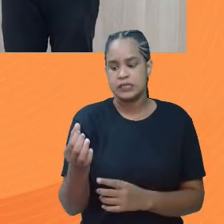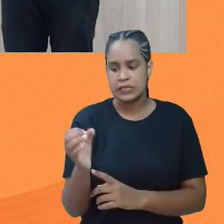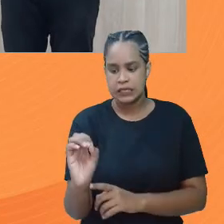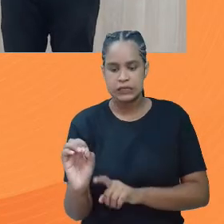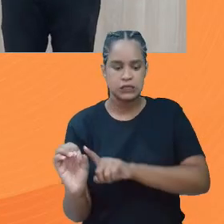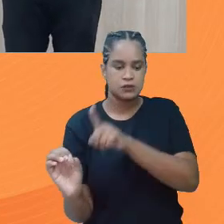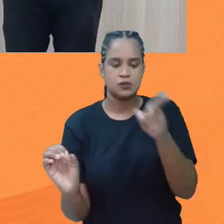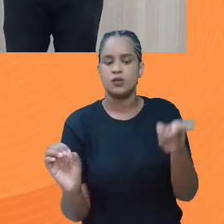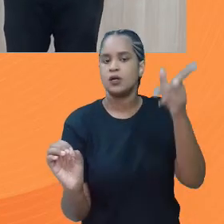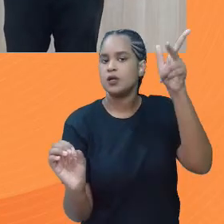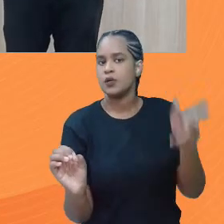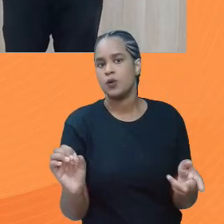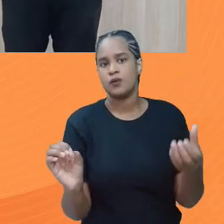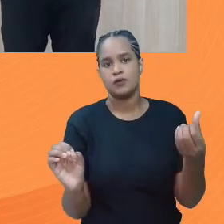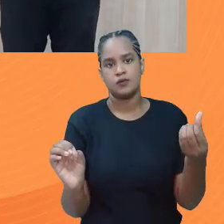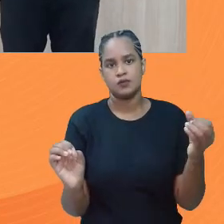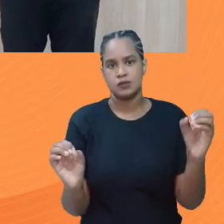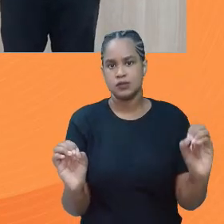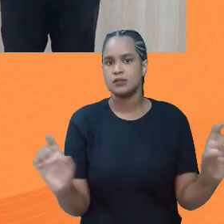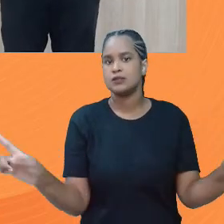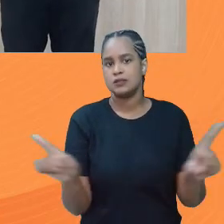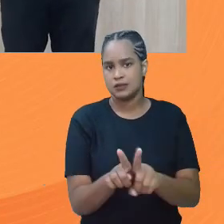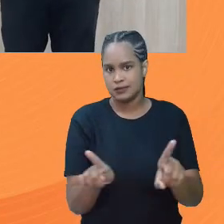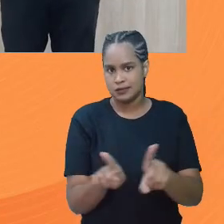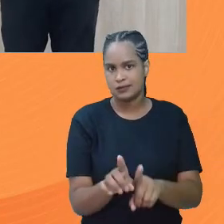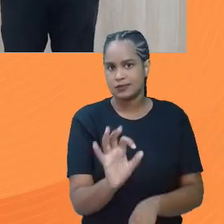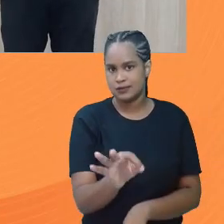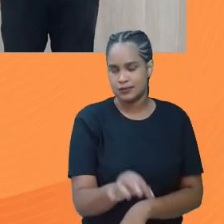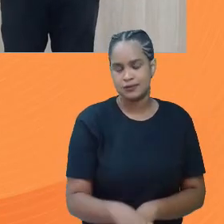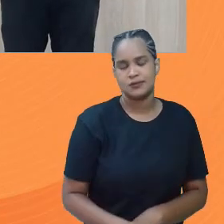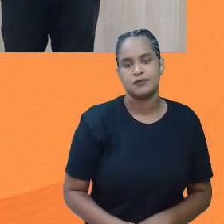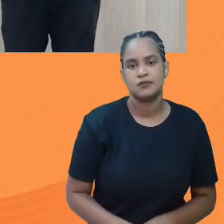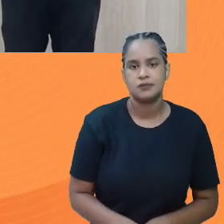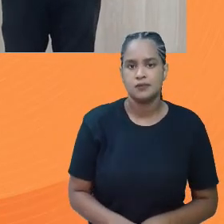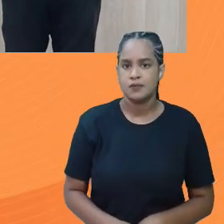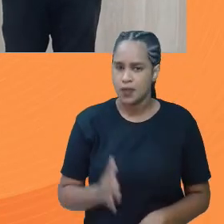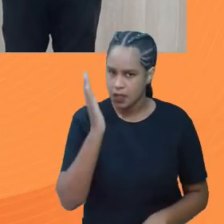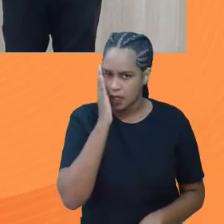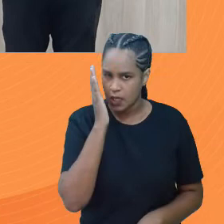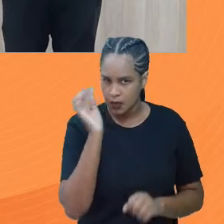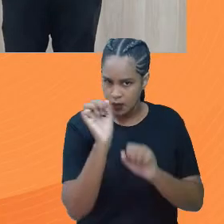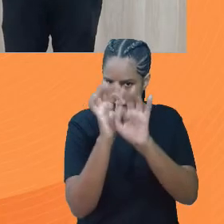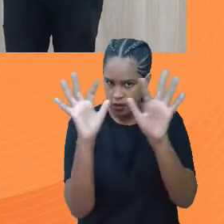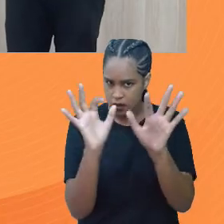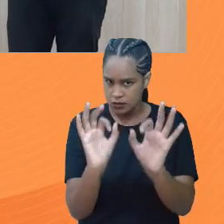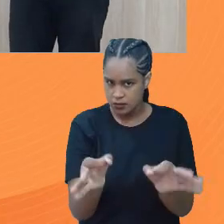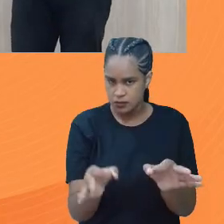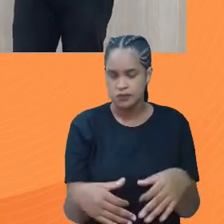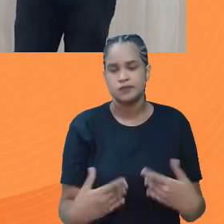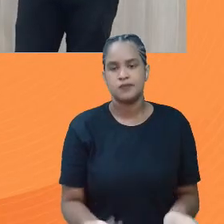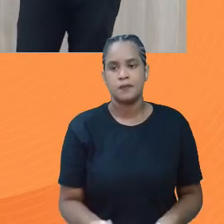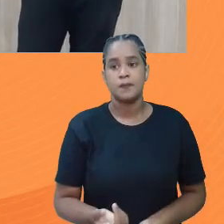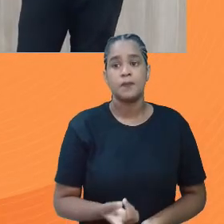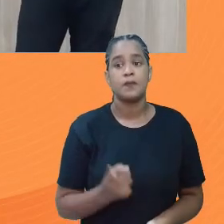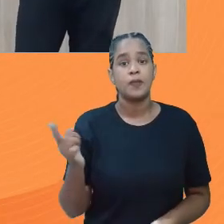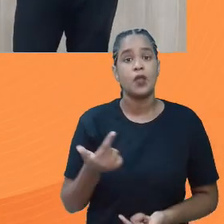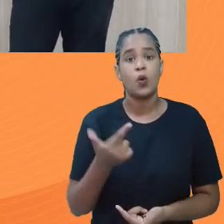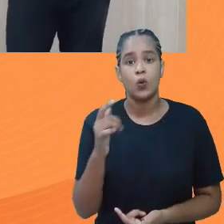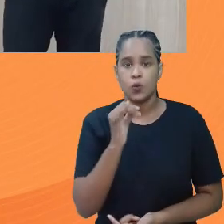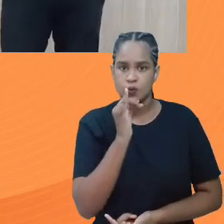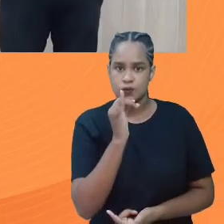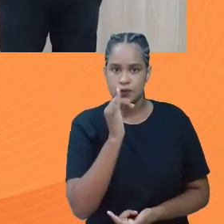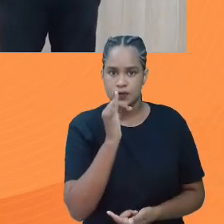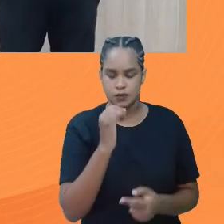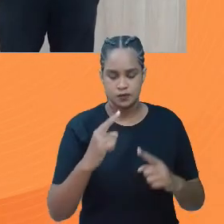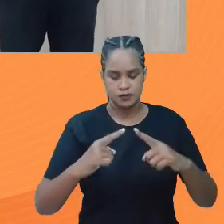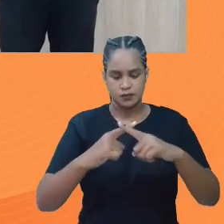que esse ângulo ele é igual a 60 graus. Pegou a visão? De boa aí? Agora acompanhe esse outro exemplo aí. Eu